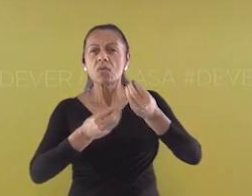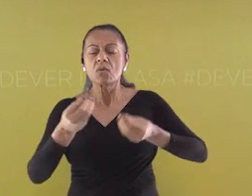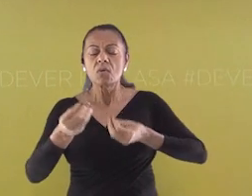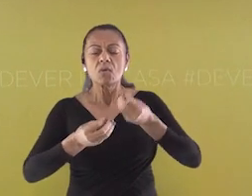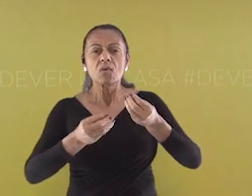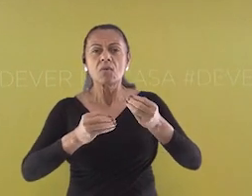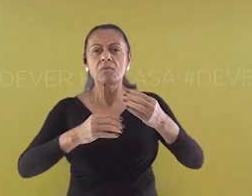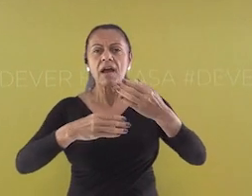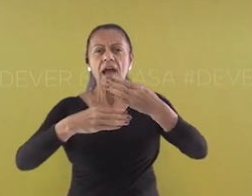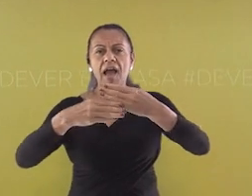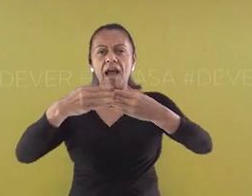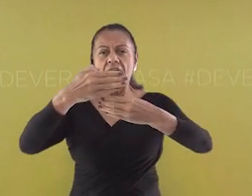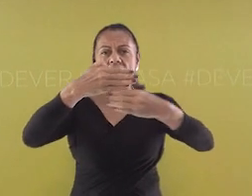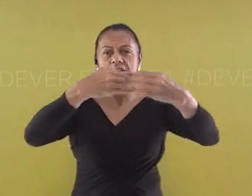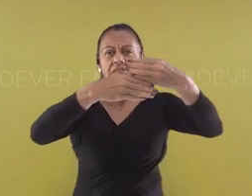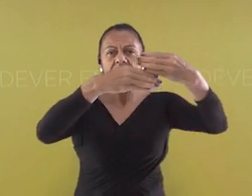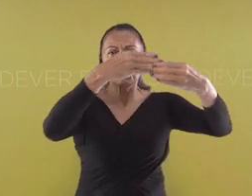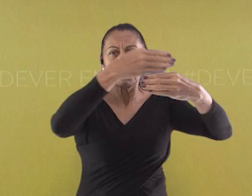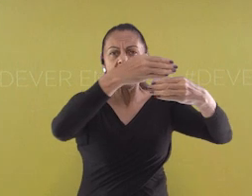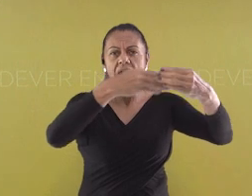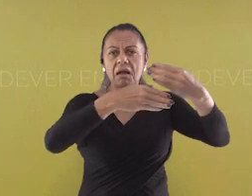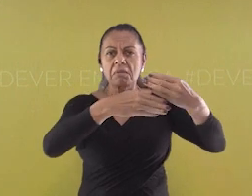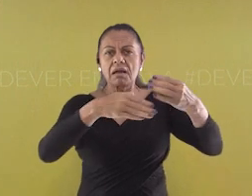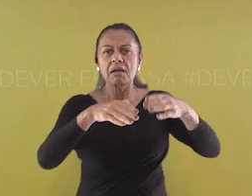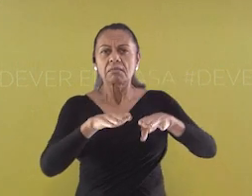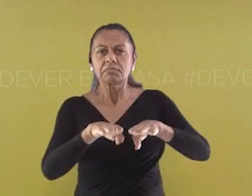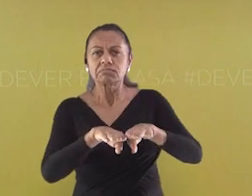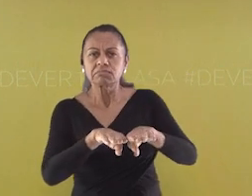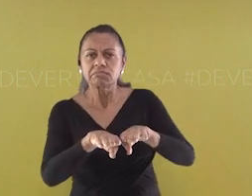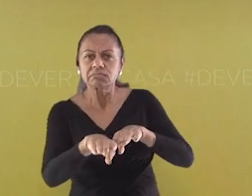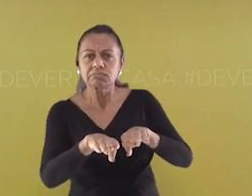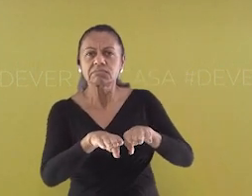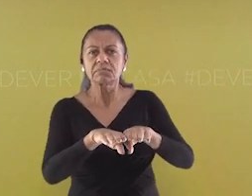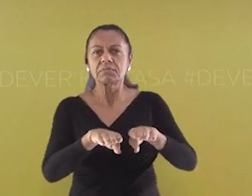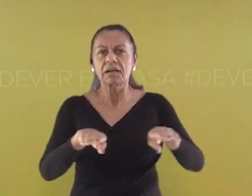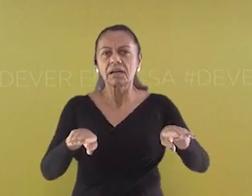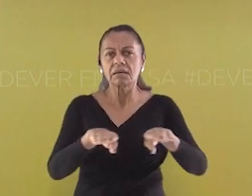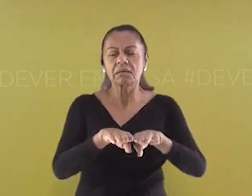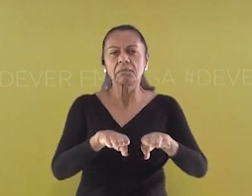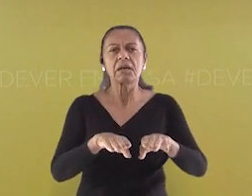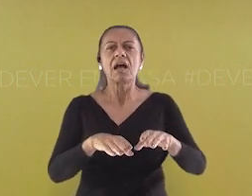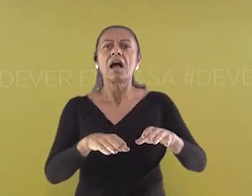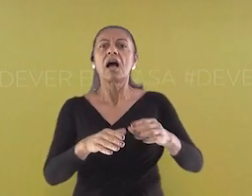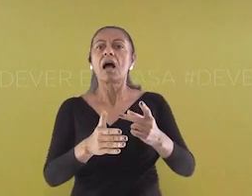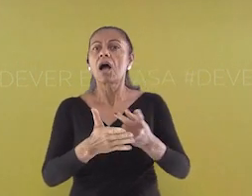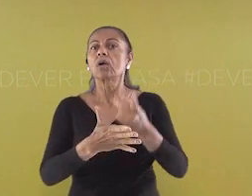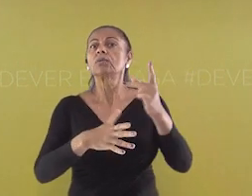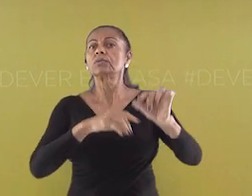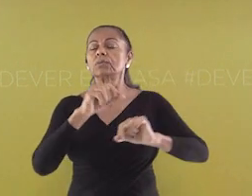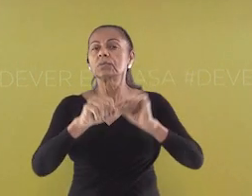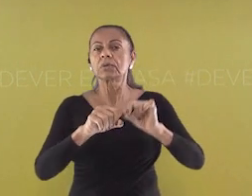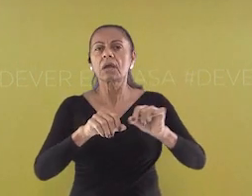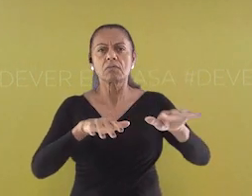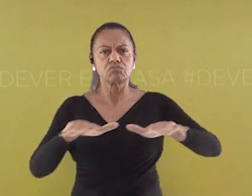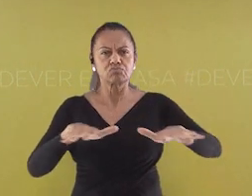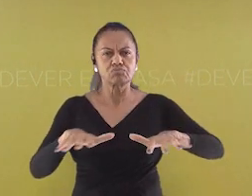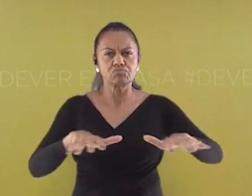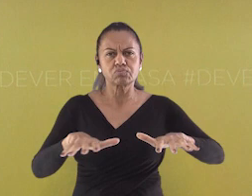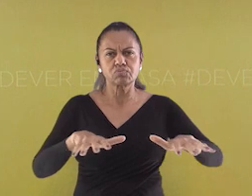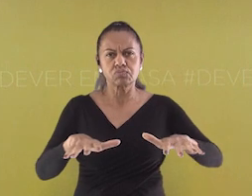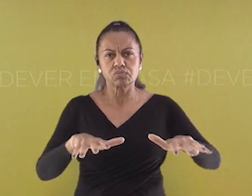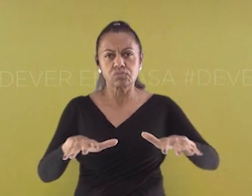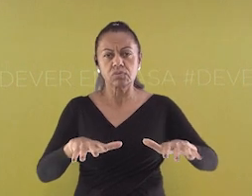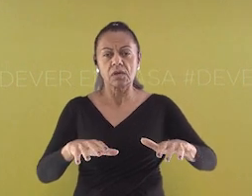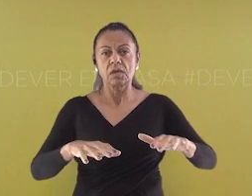tectônicas. E quando eles ocorreram, geraram intensos abalos sísmicos, ou seja, terremotos, tsunamis,